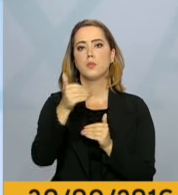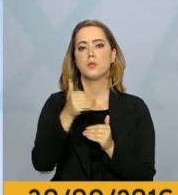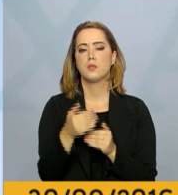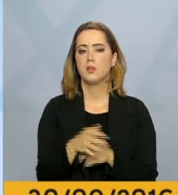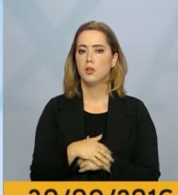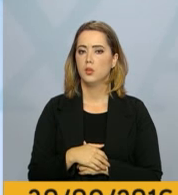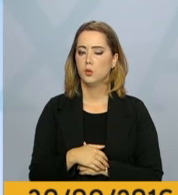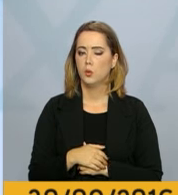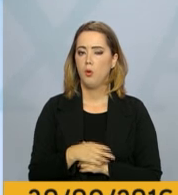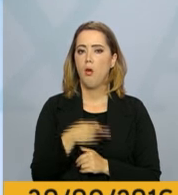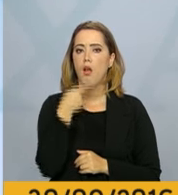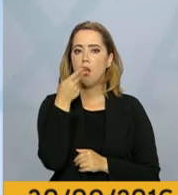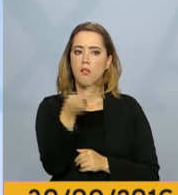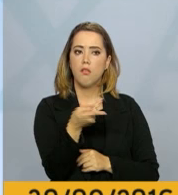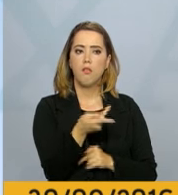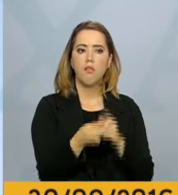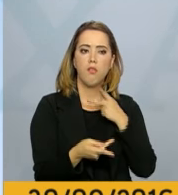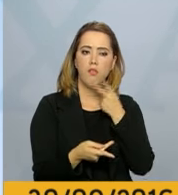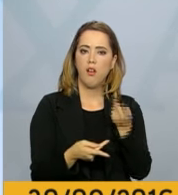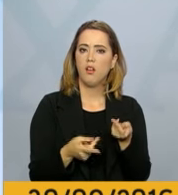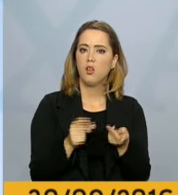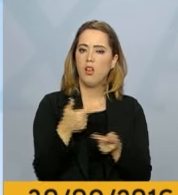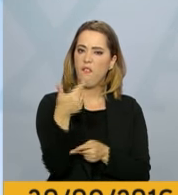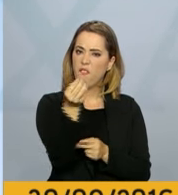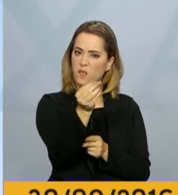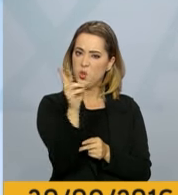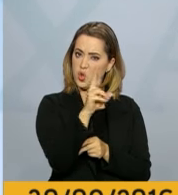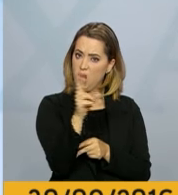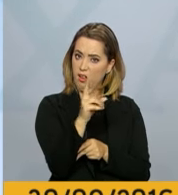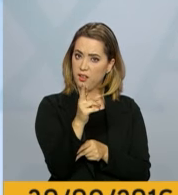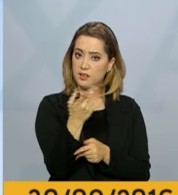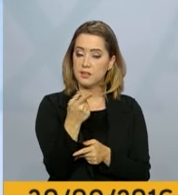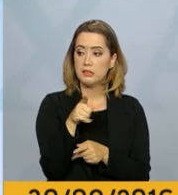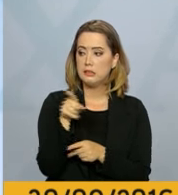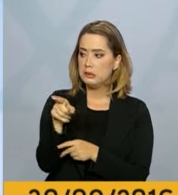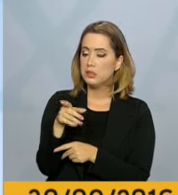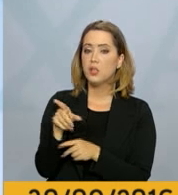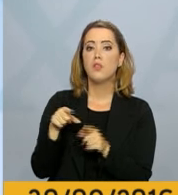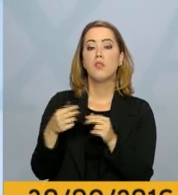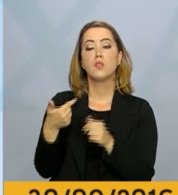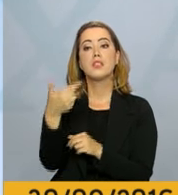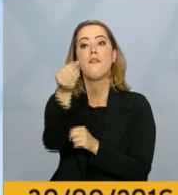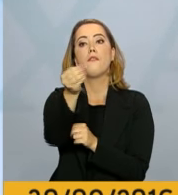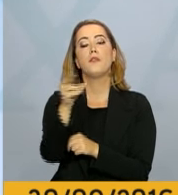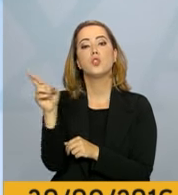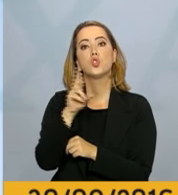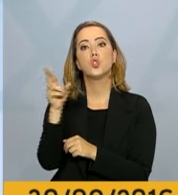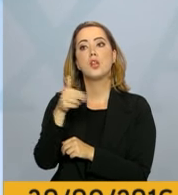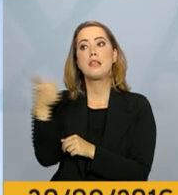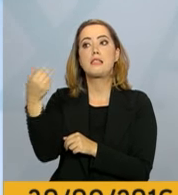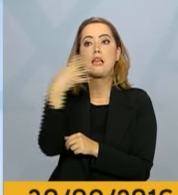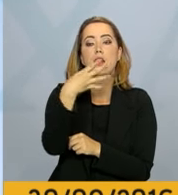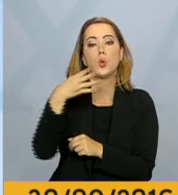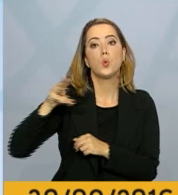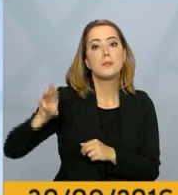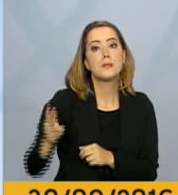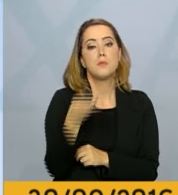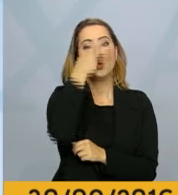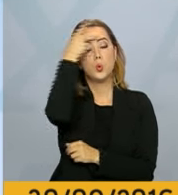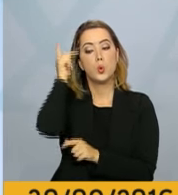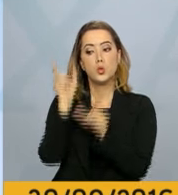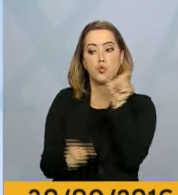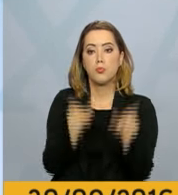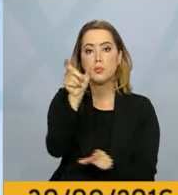mas 12,5% representa, sei lá, uns 20 reais, mais ou menos. Ora, você multiplica 20 reais por 14 milhões, dá 280